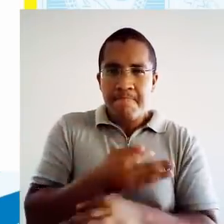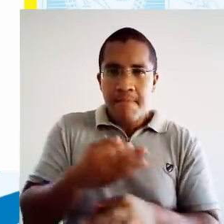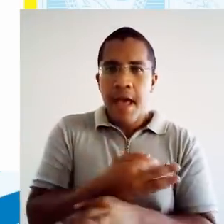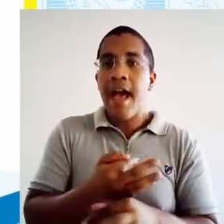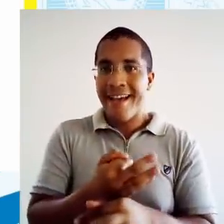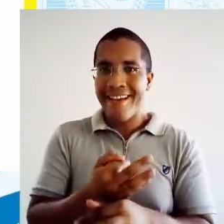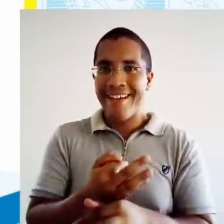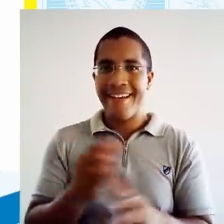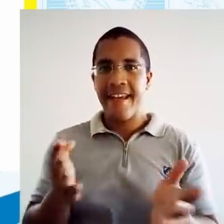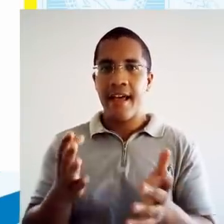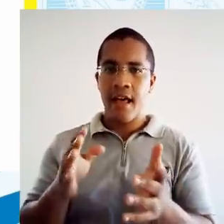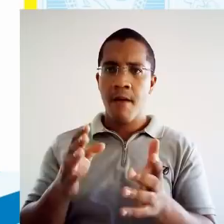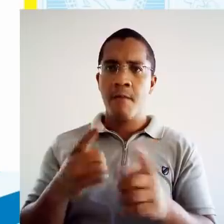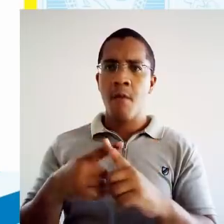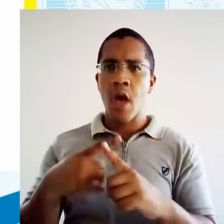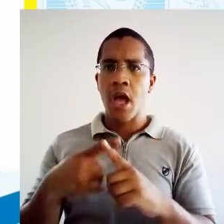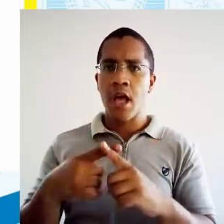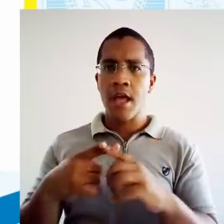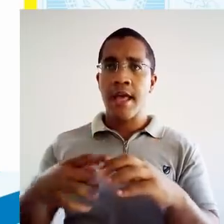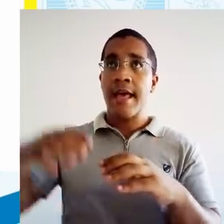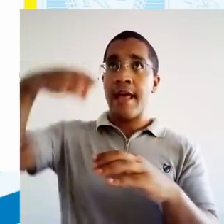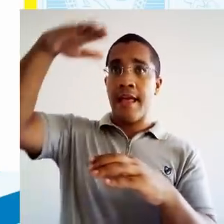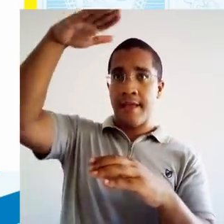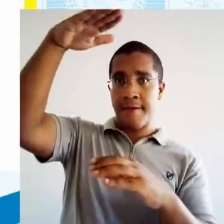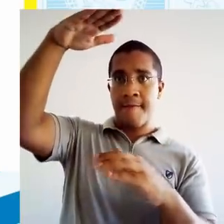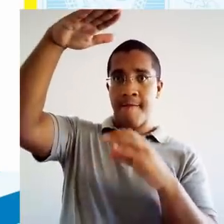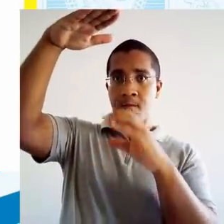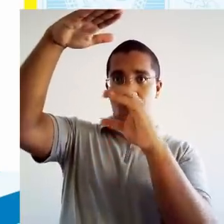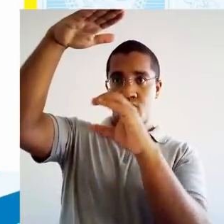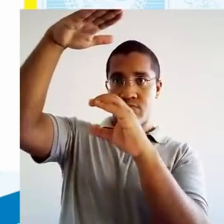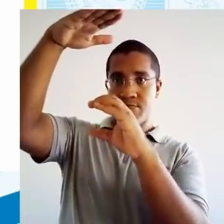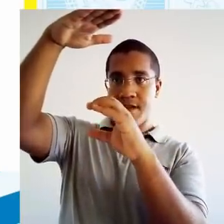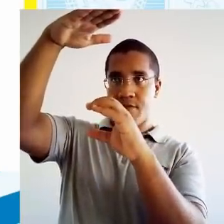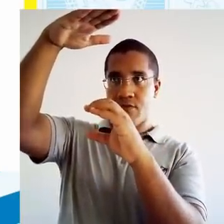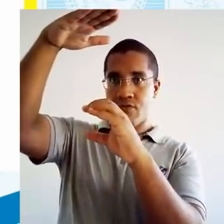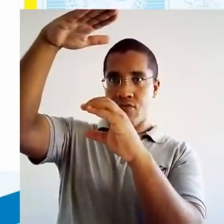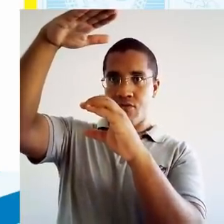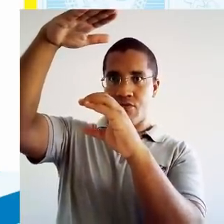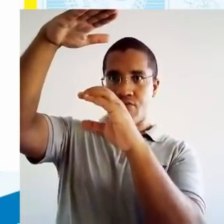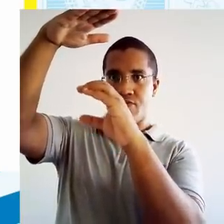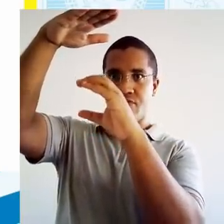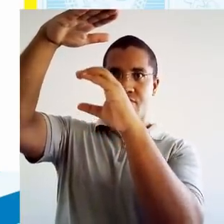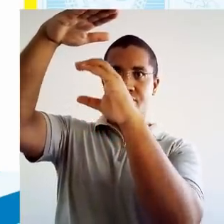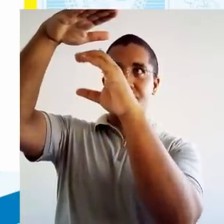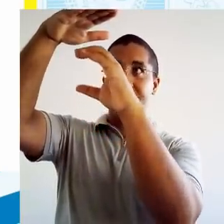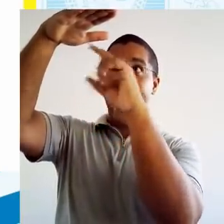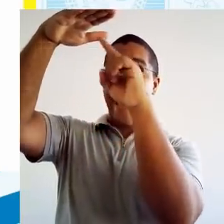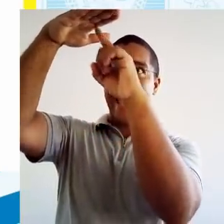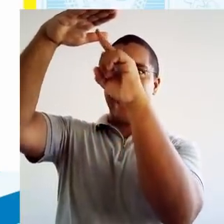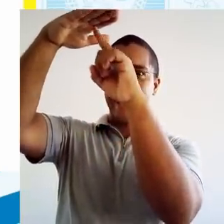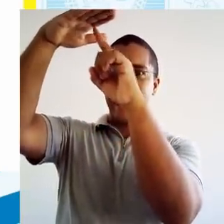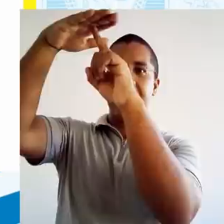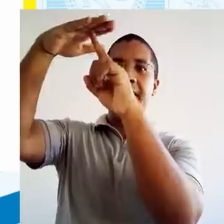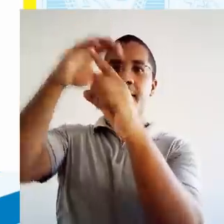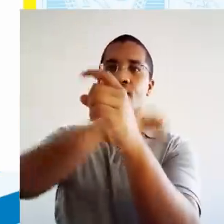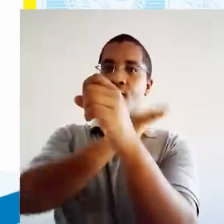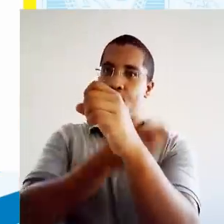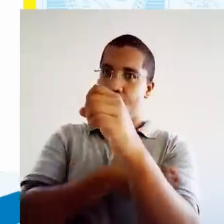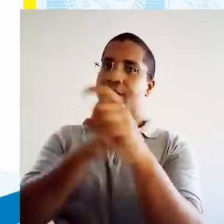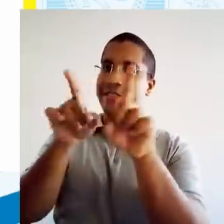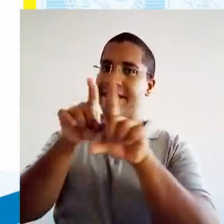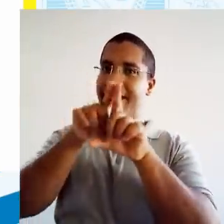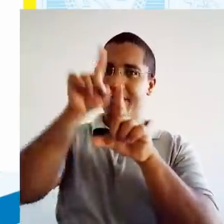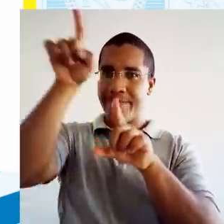metade da força ela é exercida pela superfície que prende a rodana, como aí no teto.